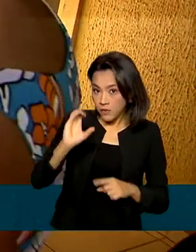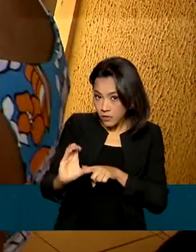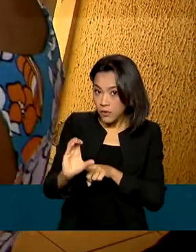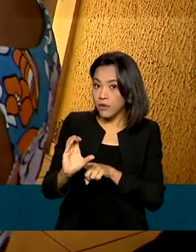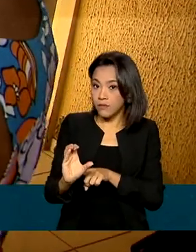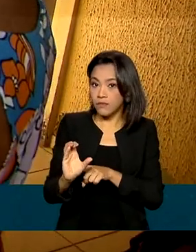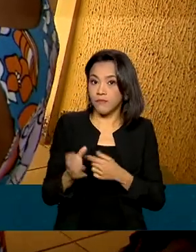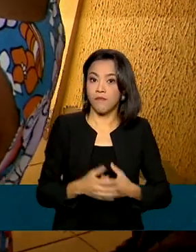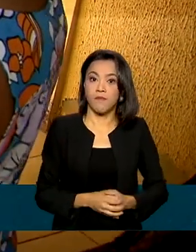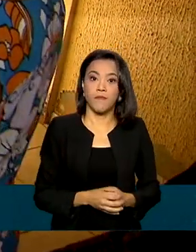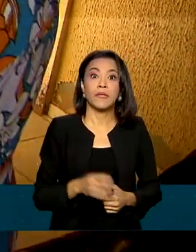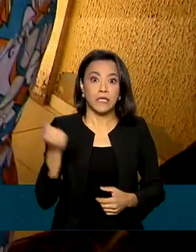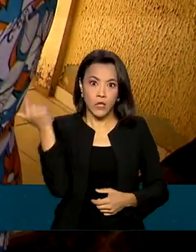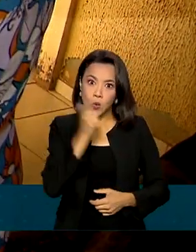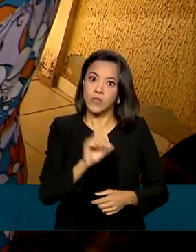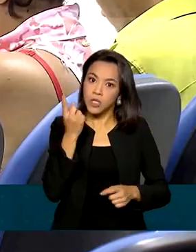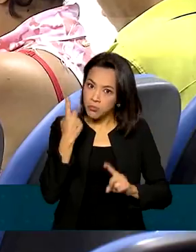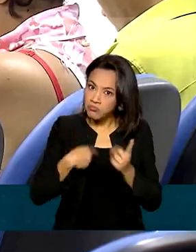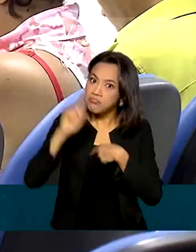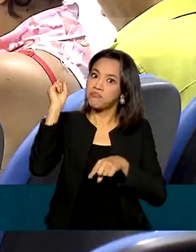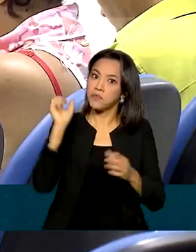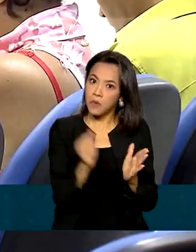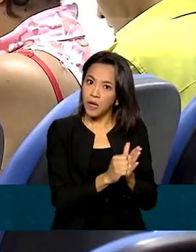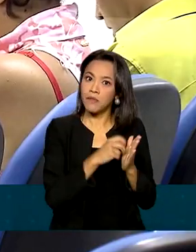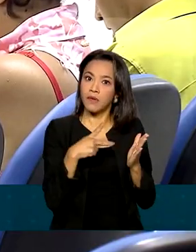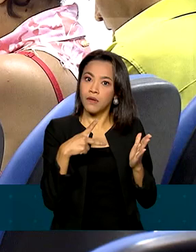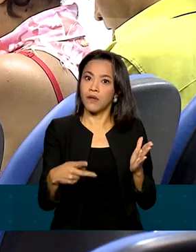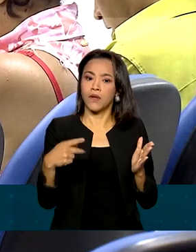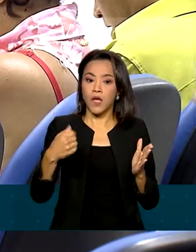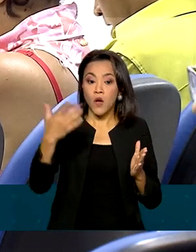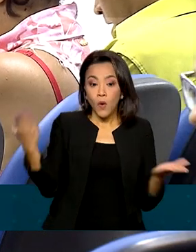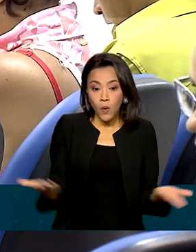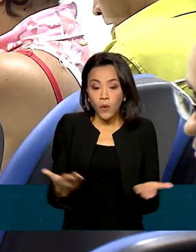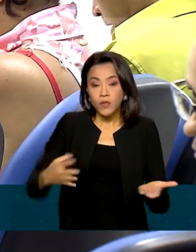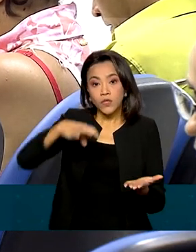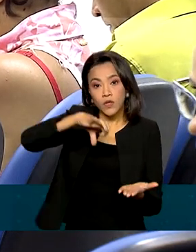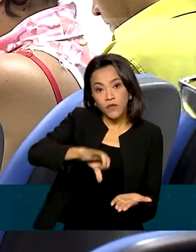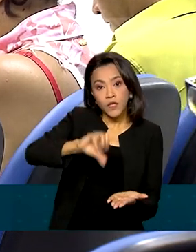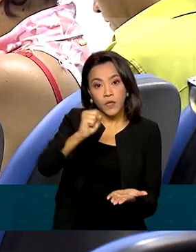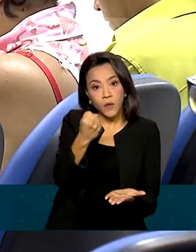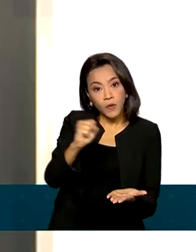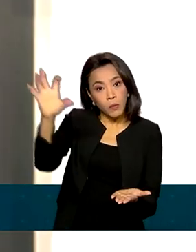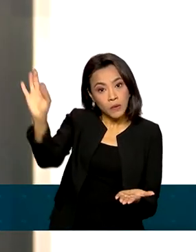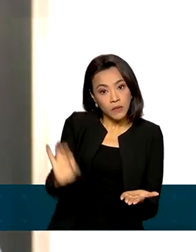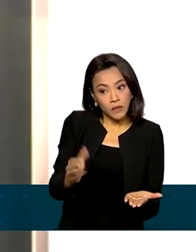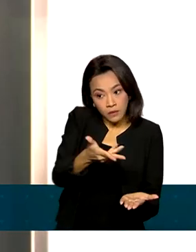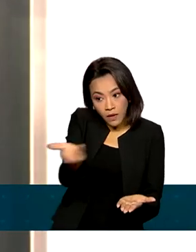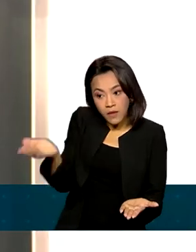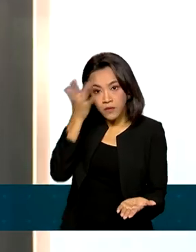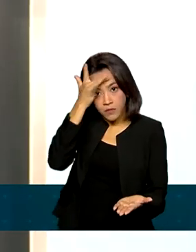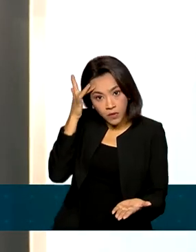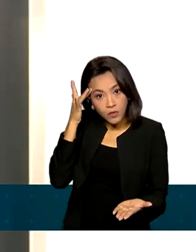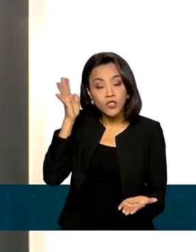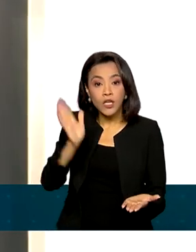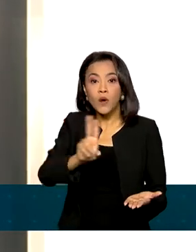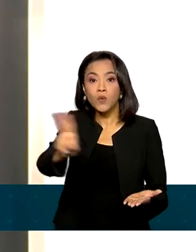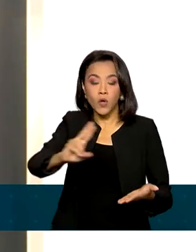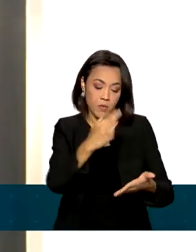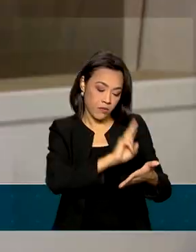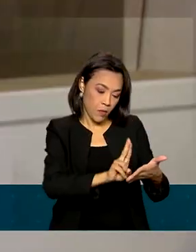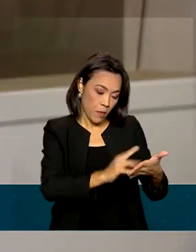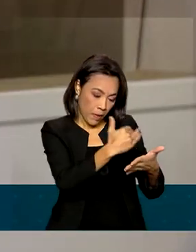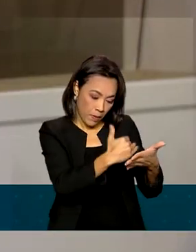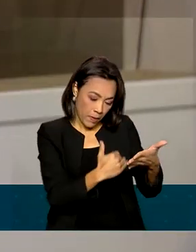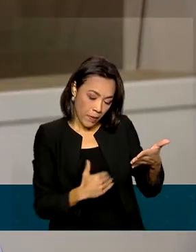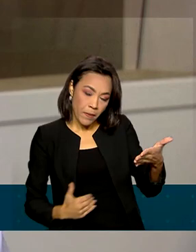continuada deu certo hoje 98% deste público já estão no cadastro único